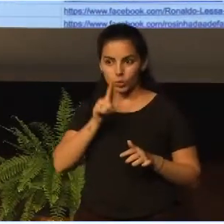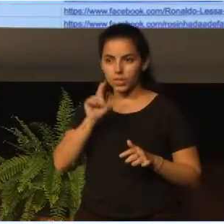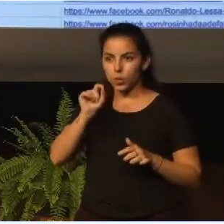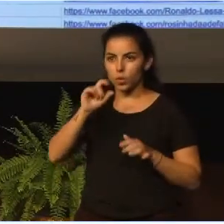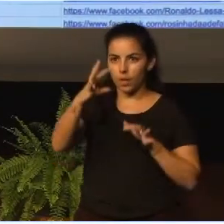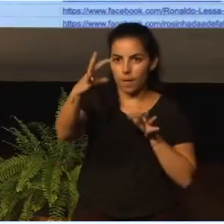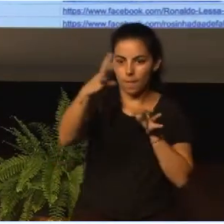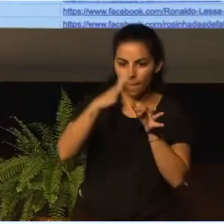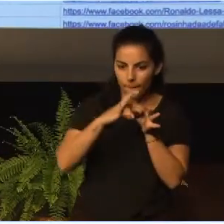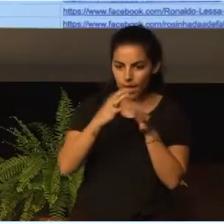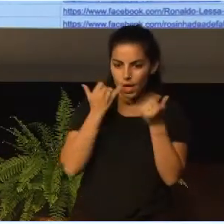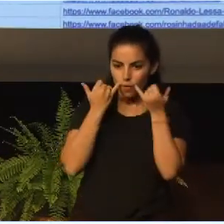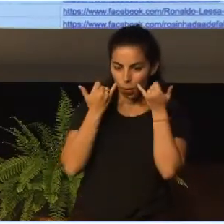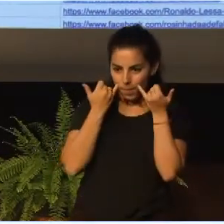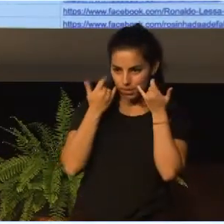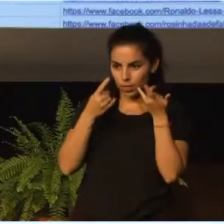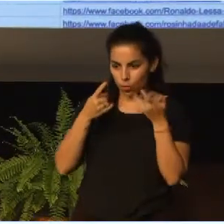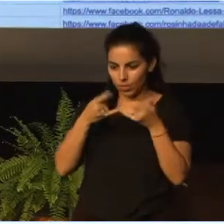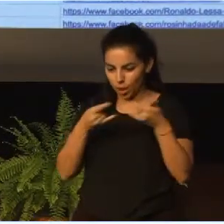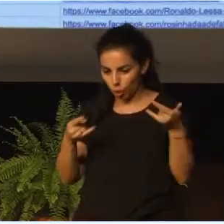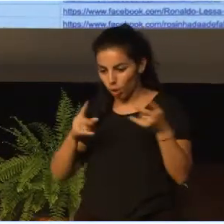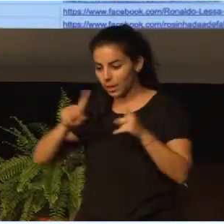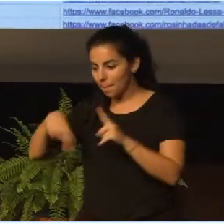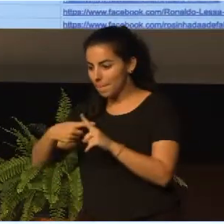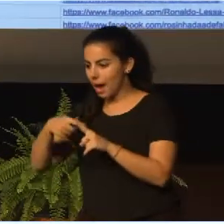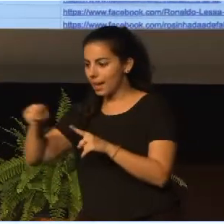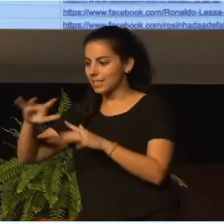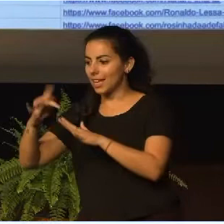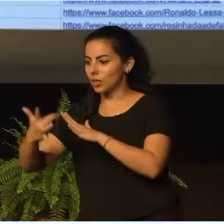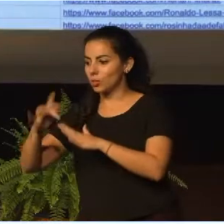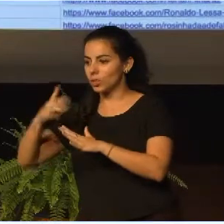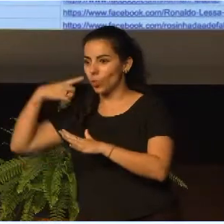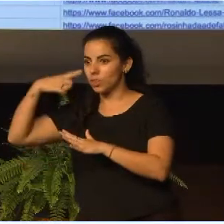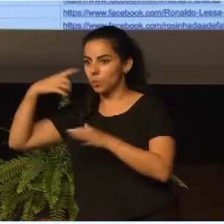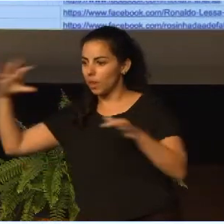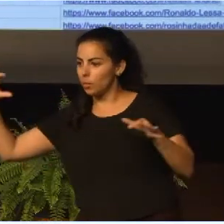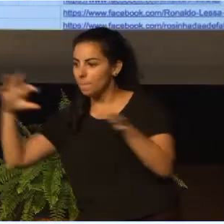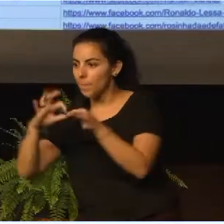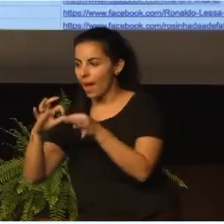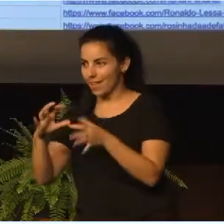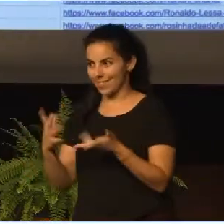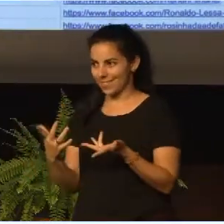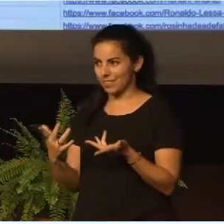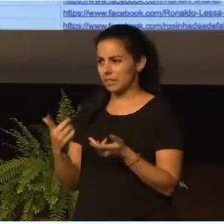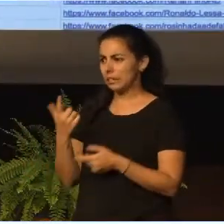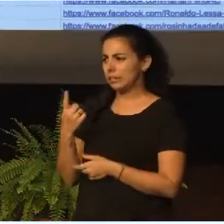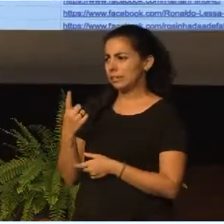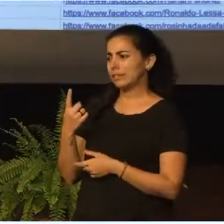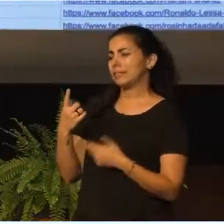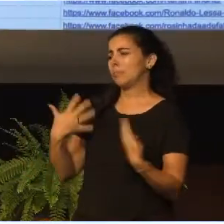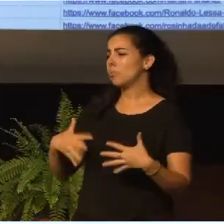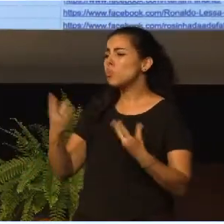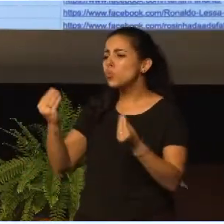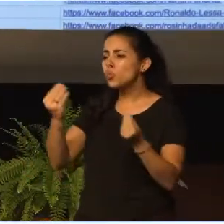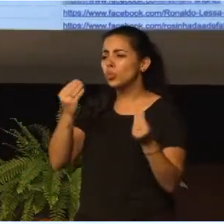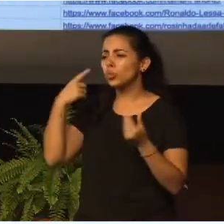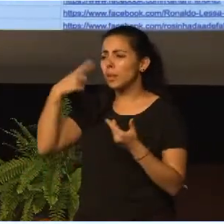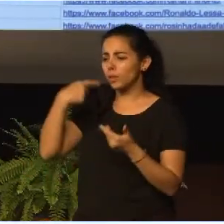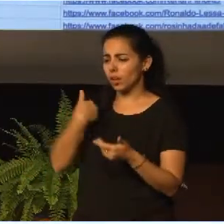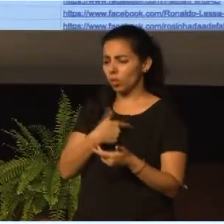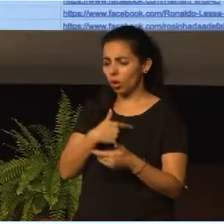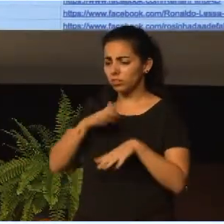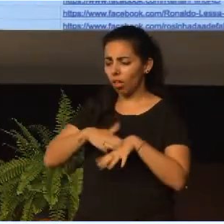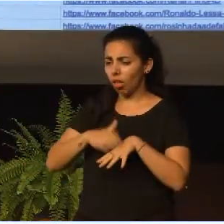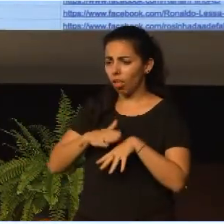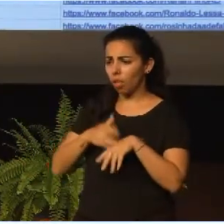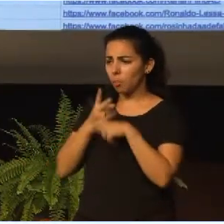fazendo isso manual. A gente falou, beleza, vamos fazer. 550 deputados, quem começa a procurar? A gente olhou e falou, meu, a gente tem coisa pra cacete para fazer. Não dá para fazer isso. E